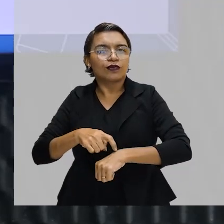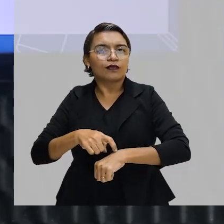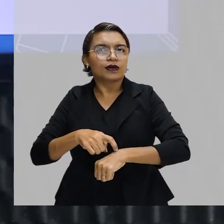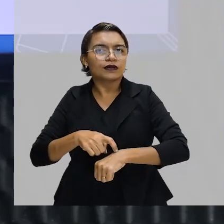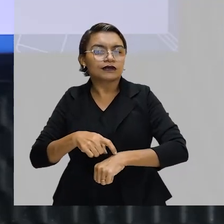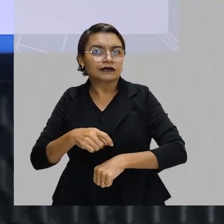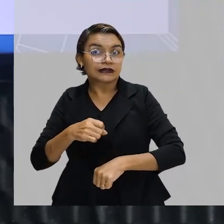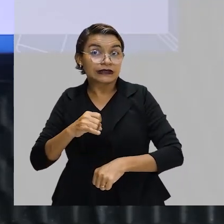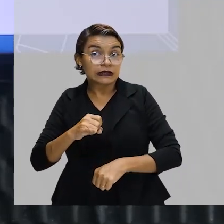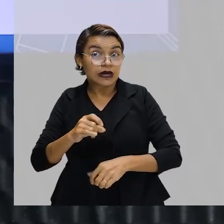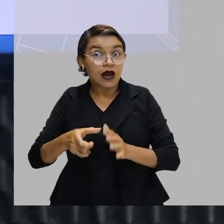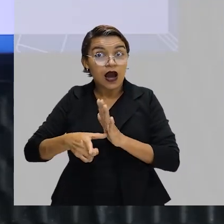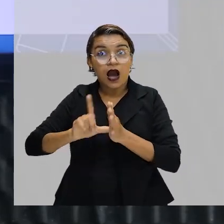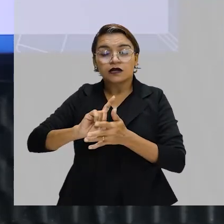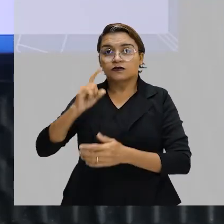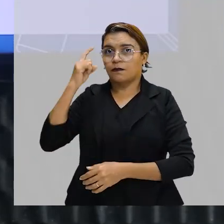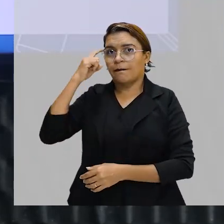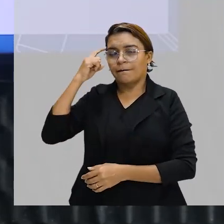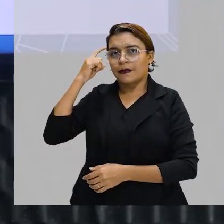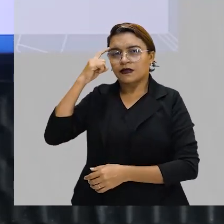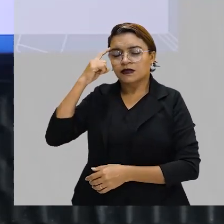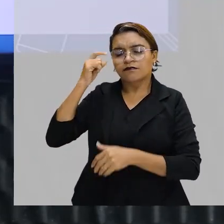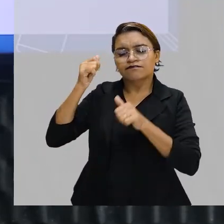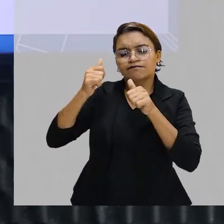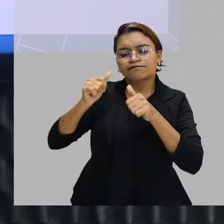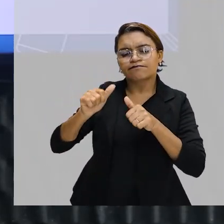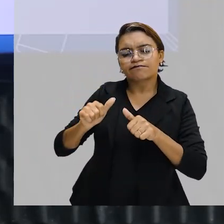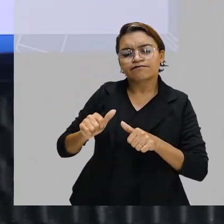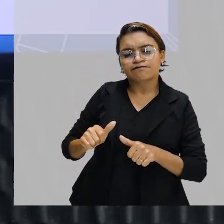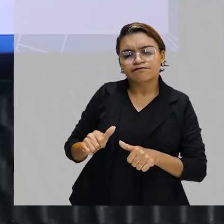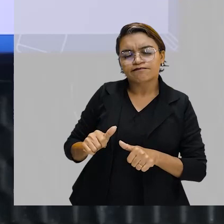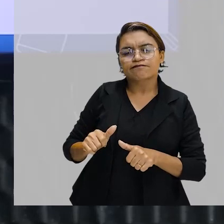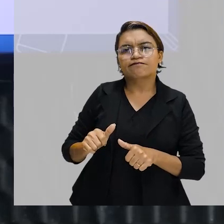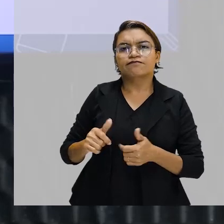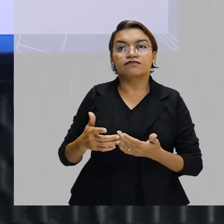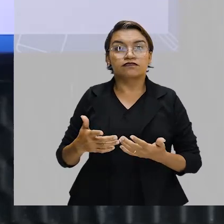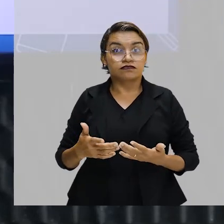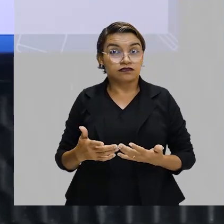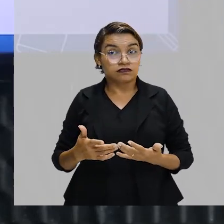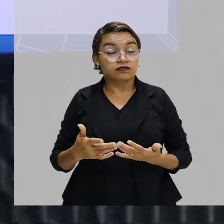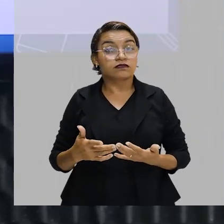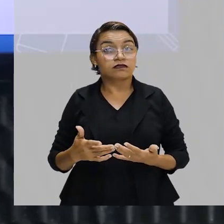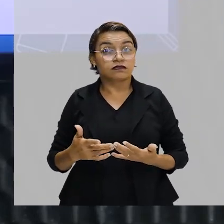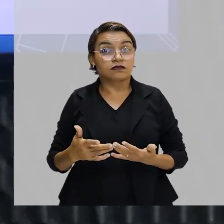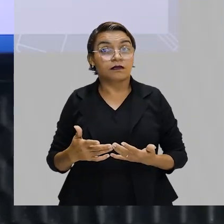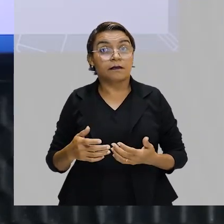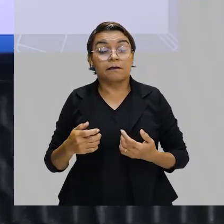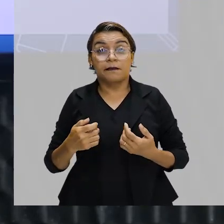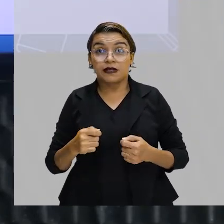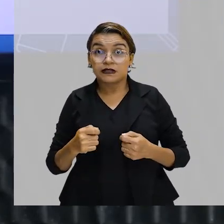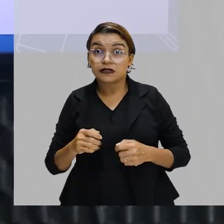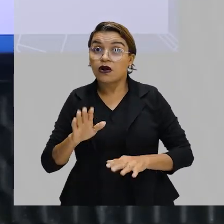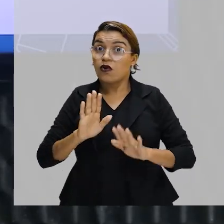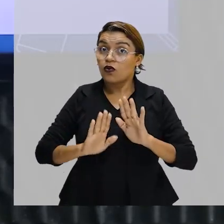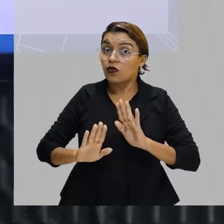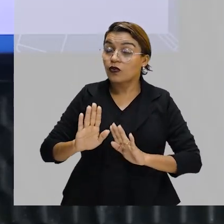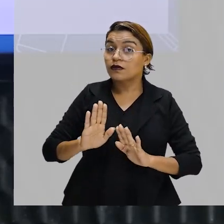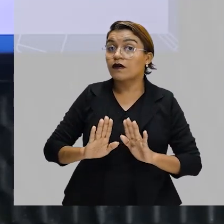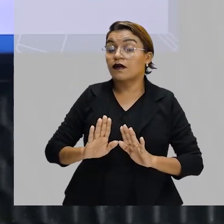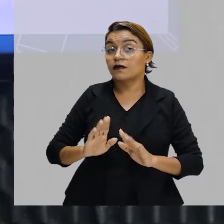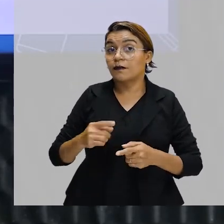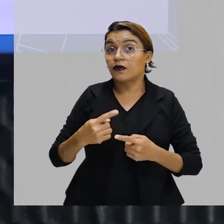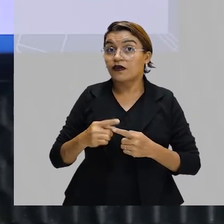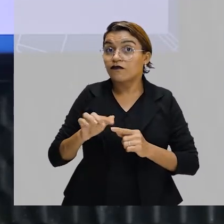desse, se você não pensar bem, se você não analisar prós e contras, você pode acabar entrando no negócio e lá na frente